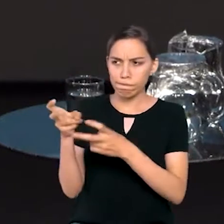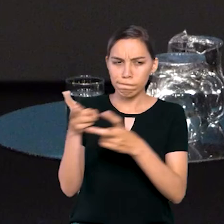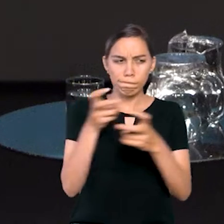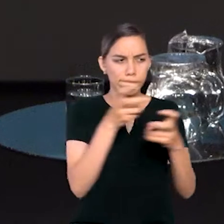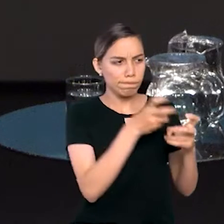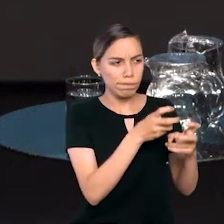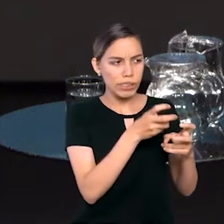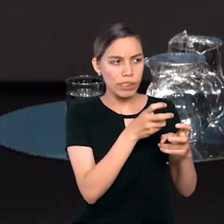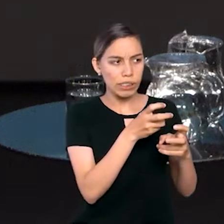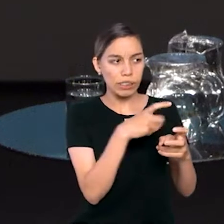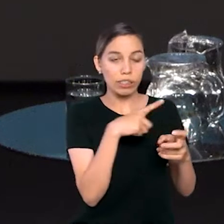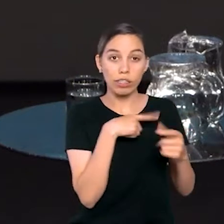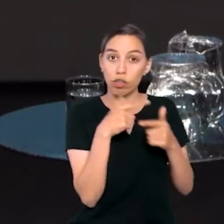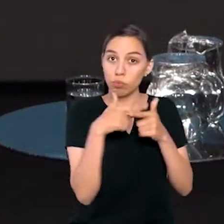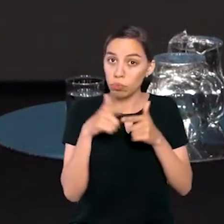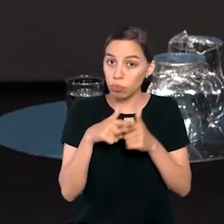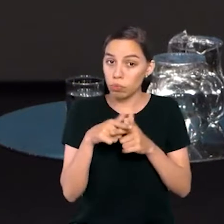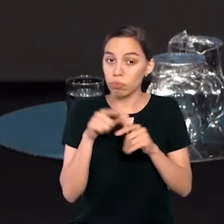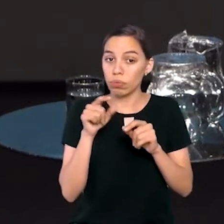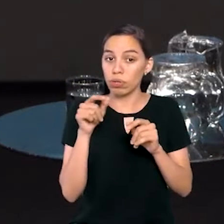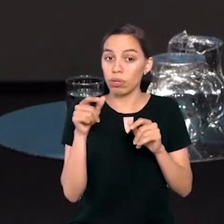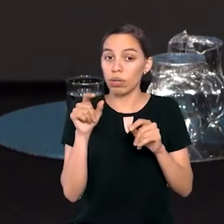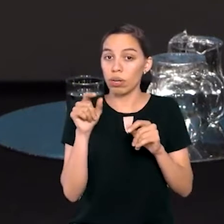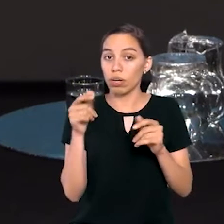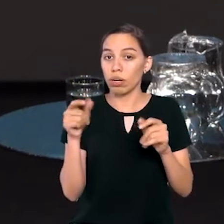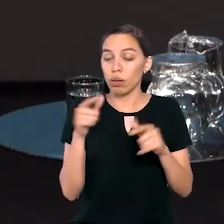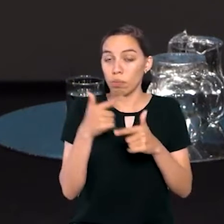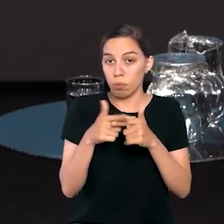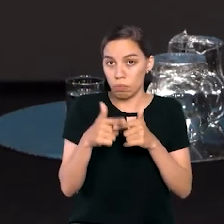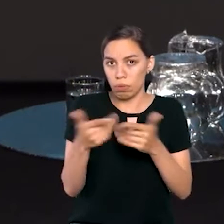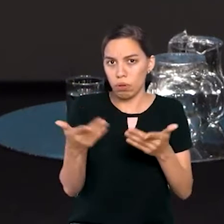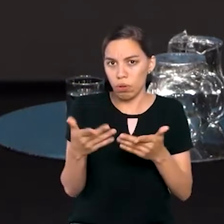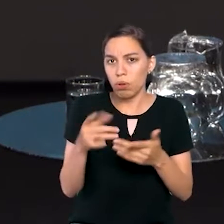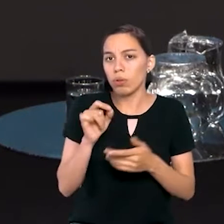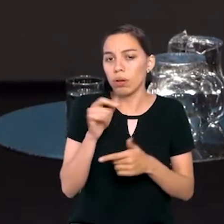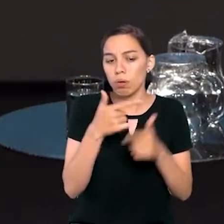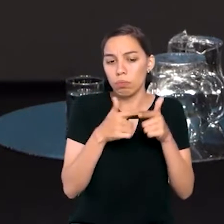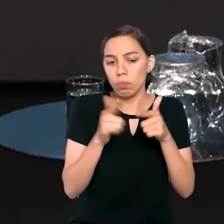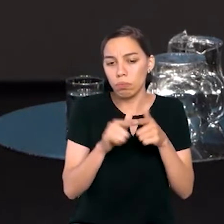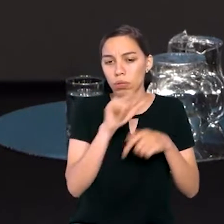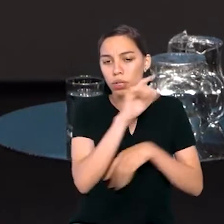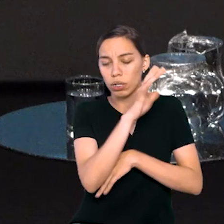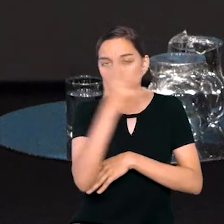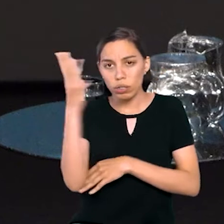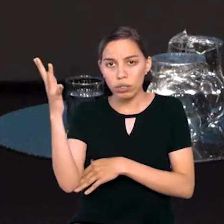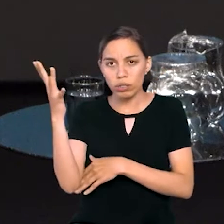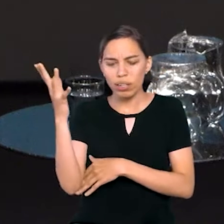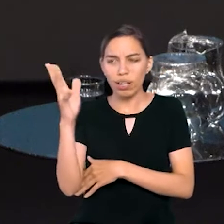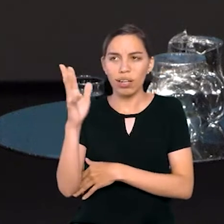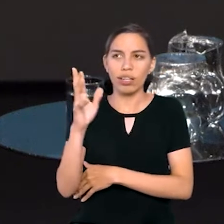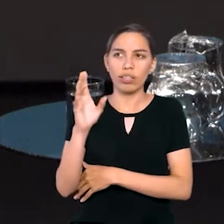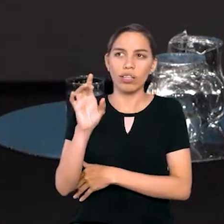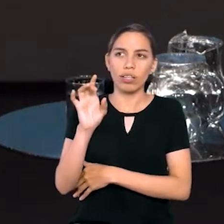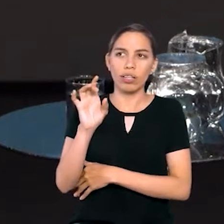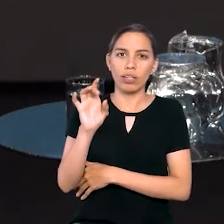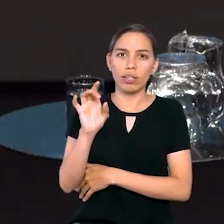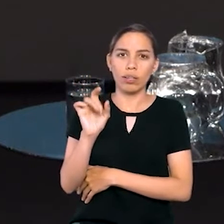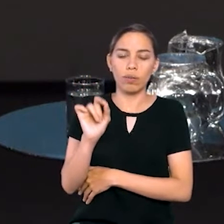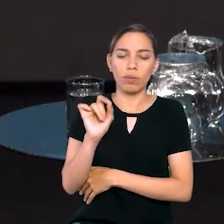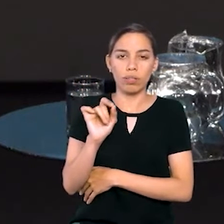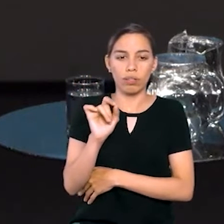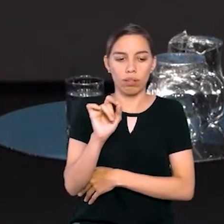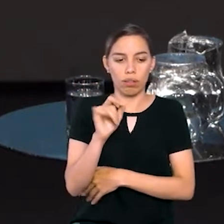emergência agora que é ambiental, que não é só uma ideia para se